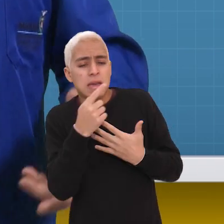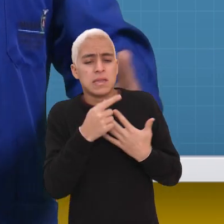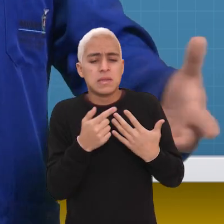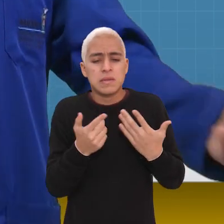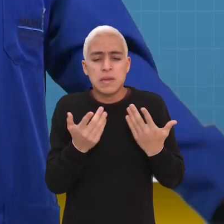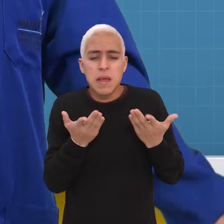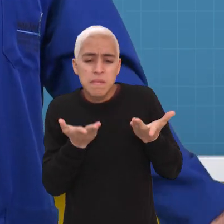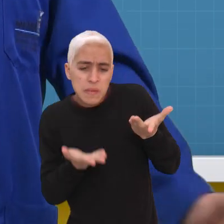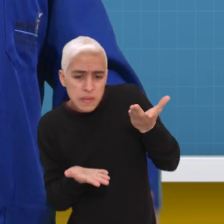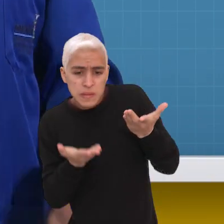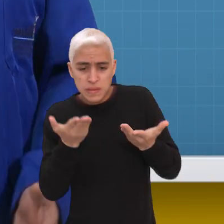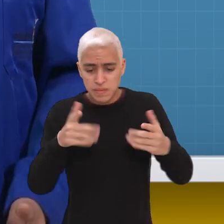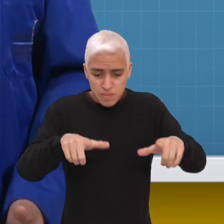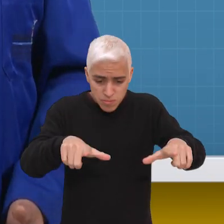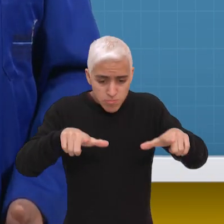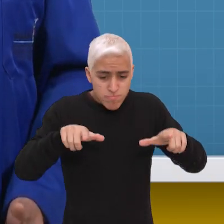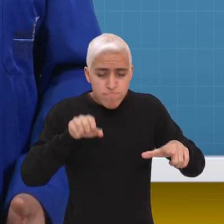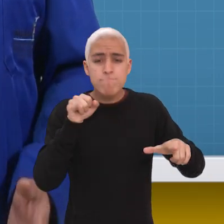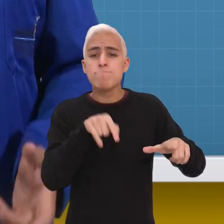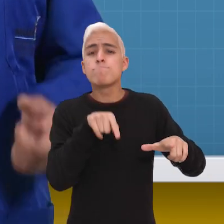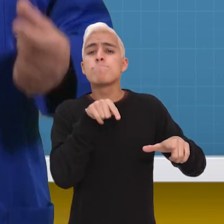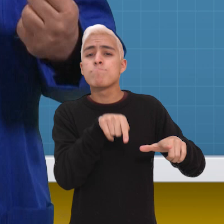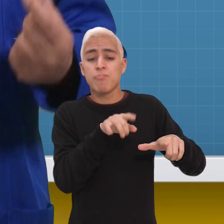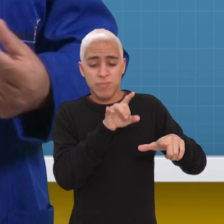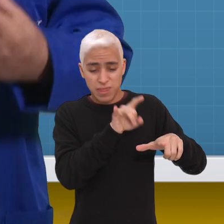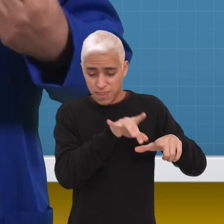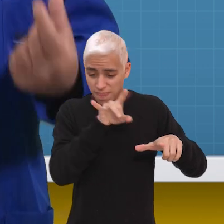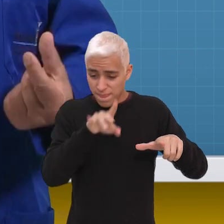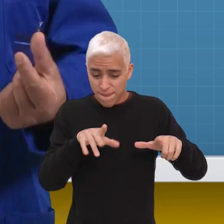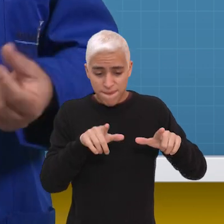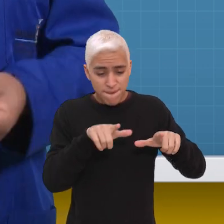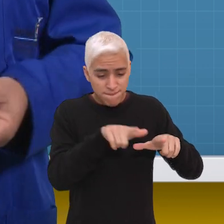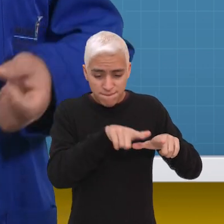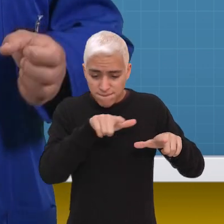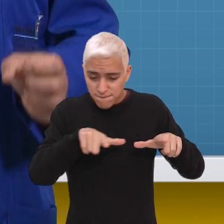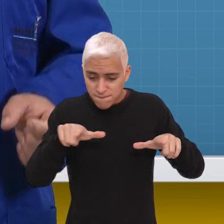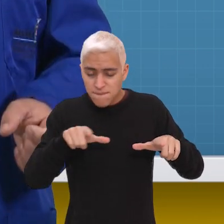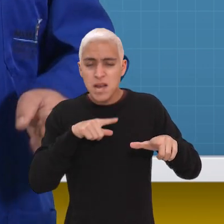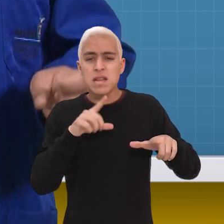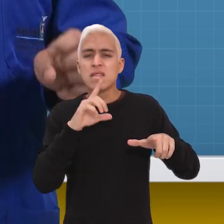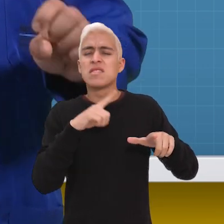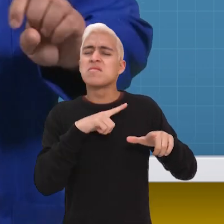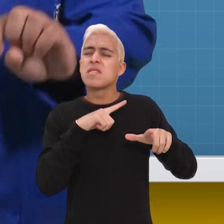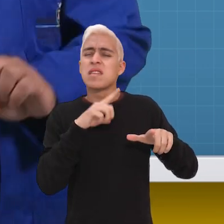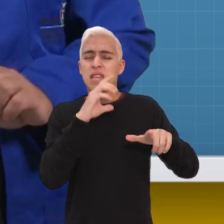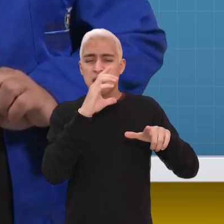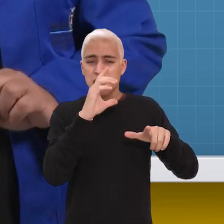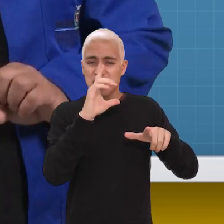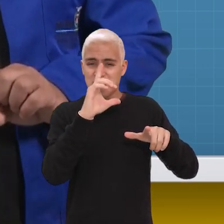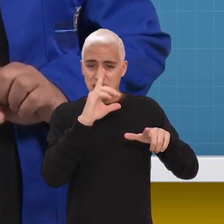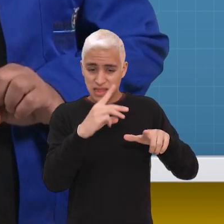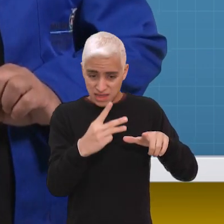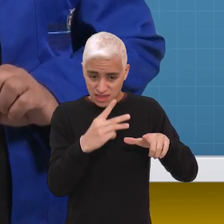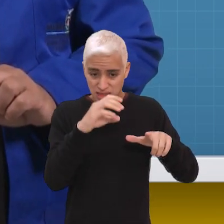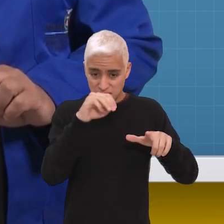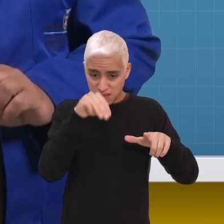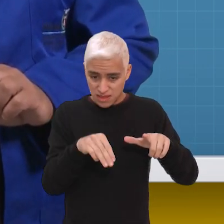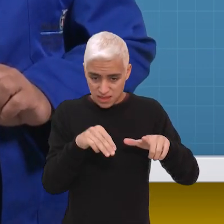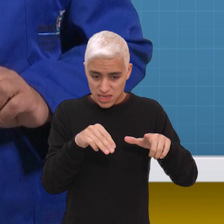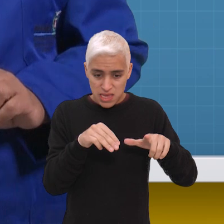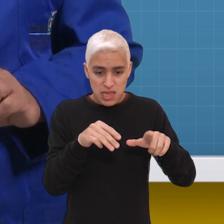as dimensões de um tabuleiro se cada casa tivesse 3 centímetros por 3